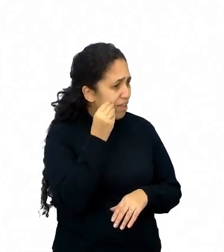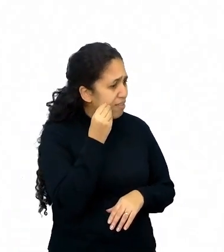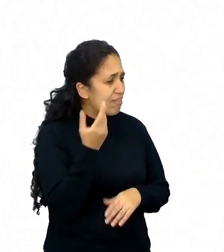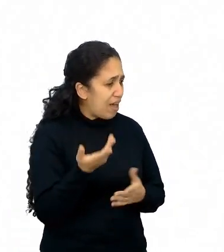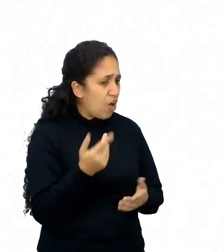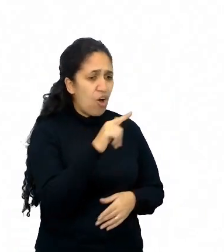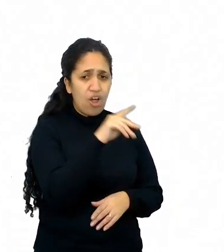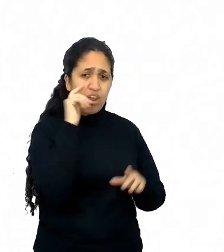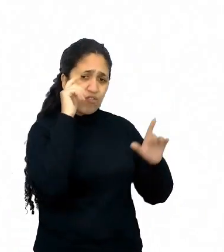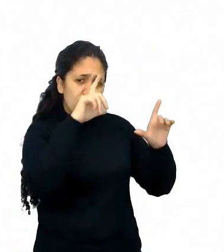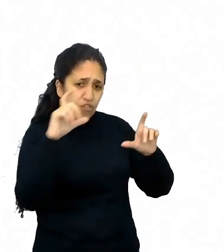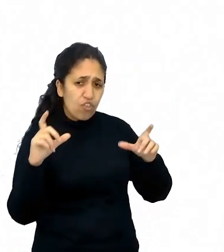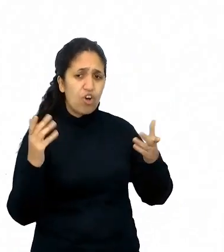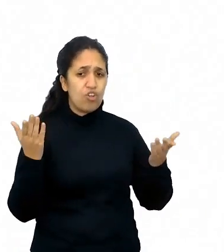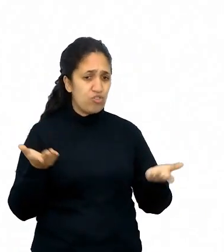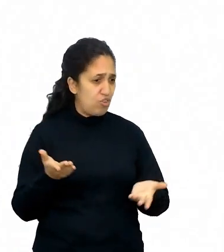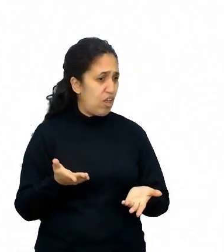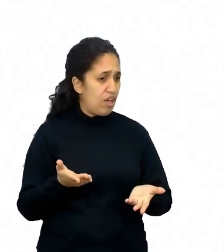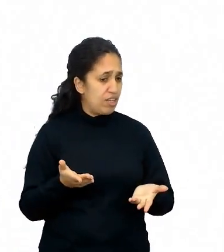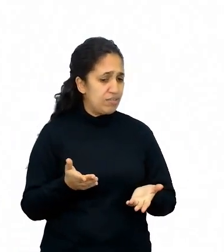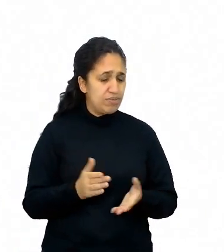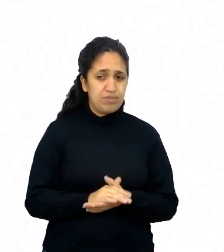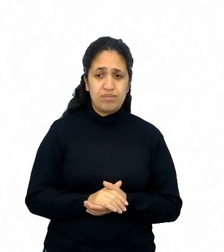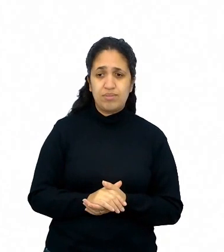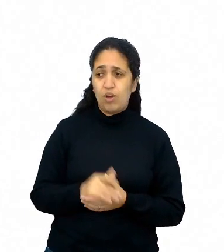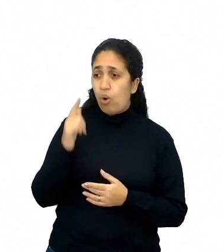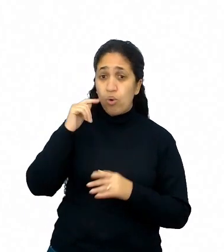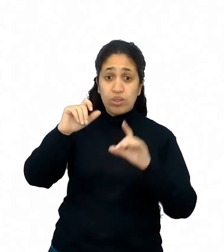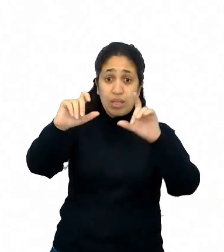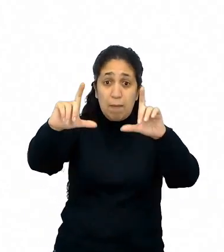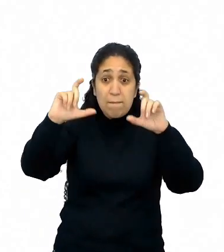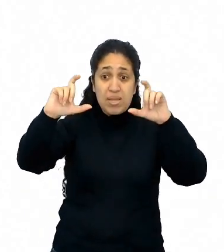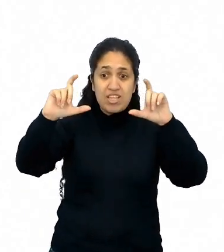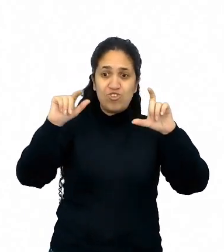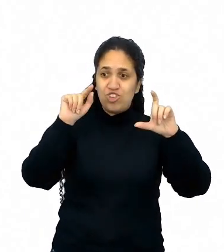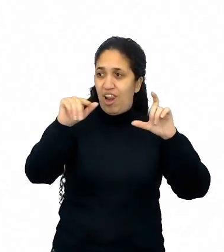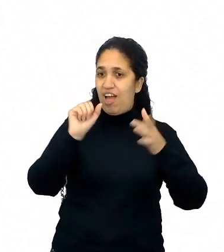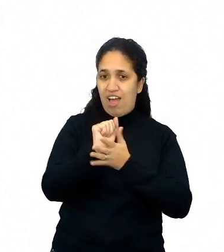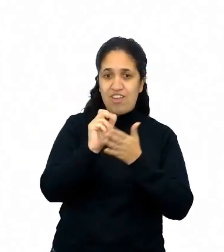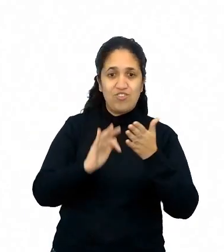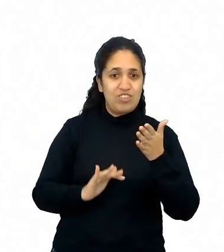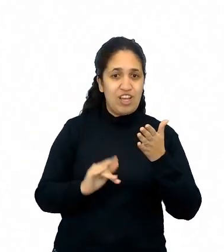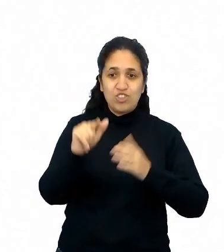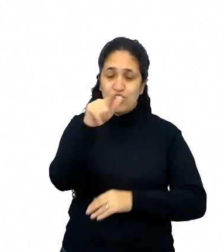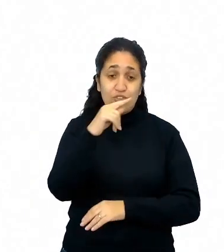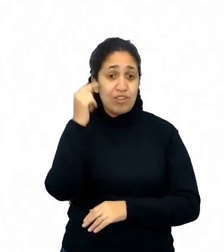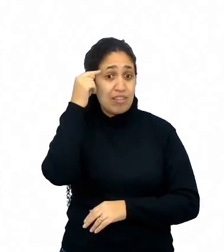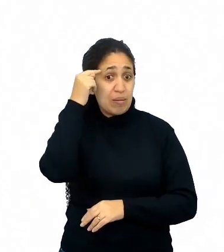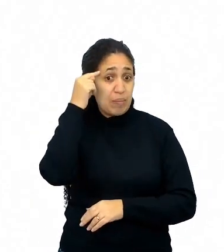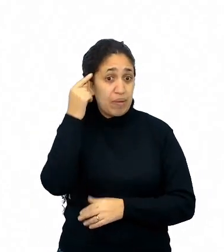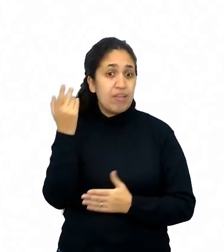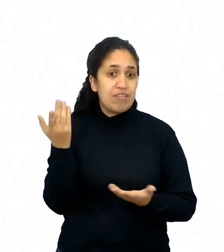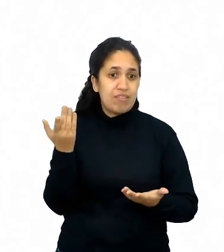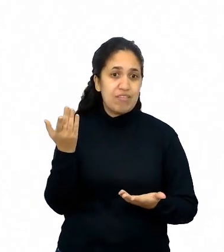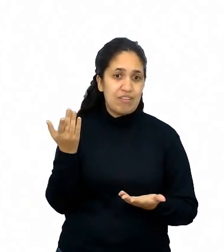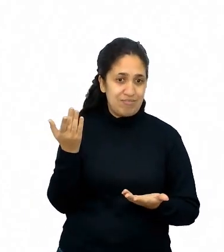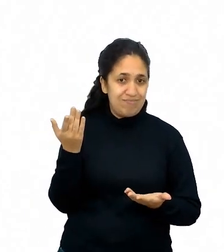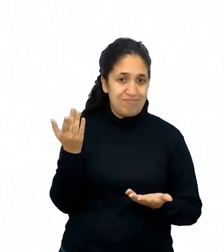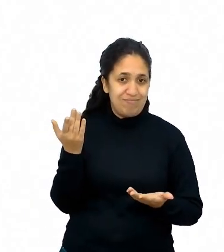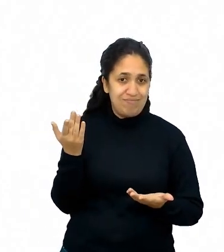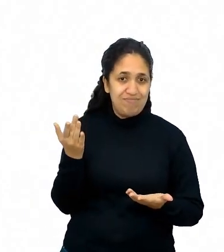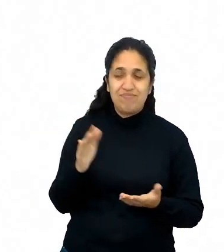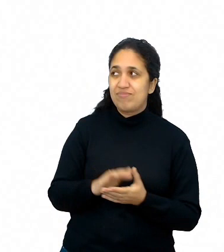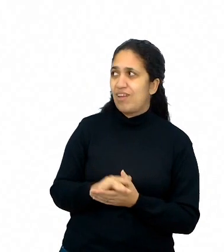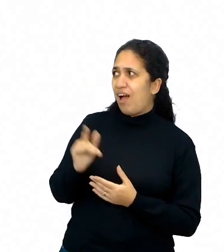tira foto ou dá print da tela daquela atividade que você acha. Olha, gente, coloca no grupo.